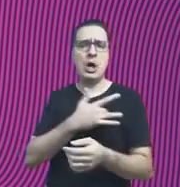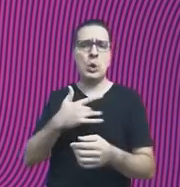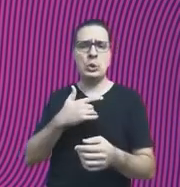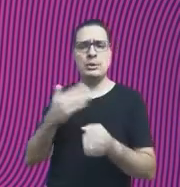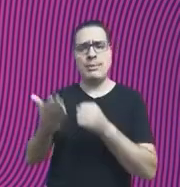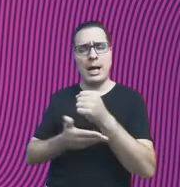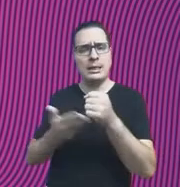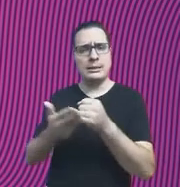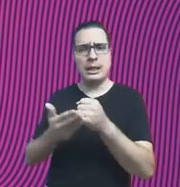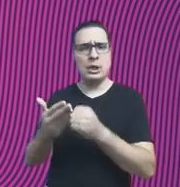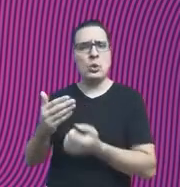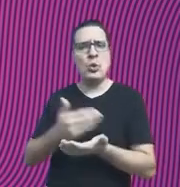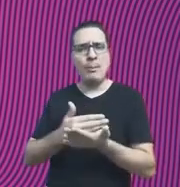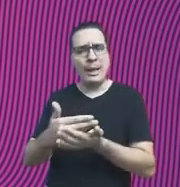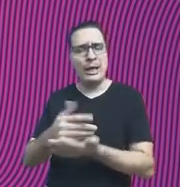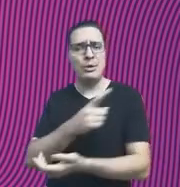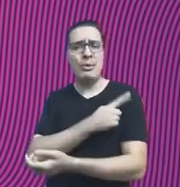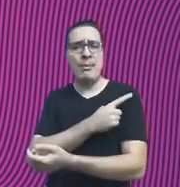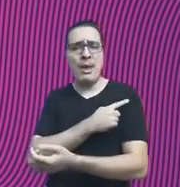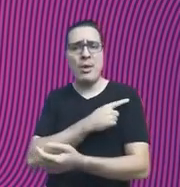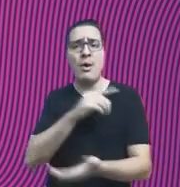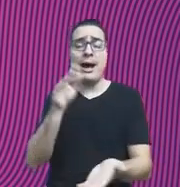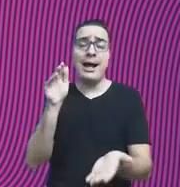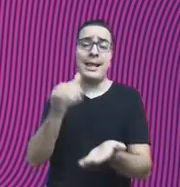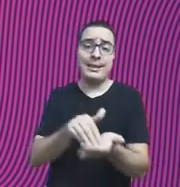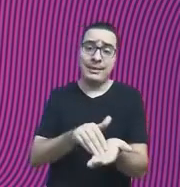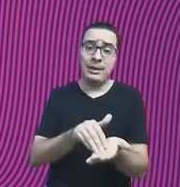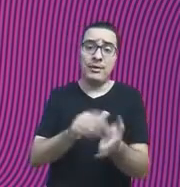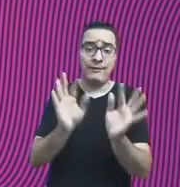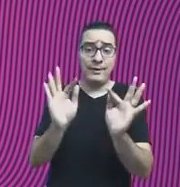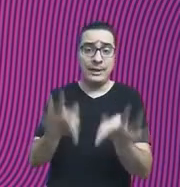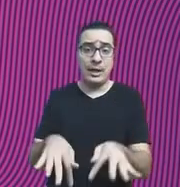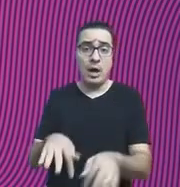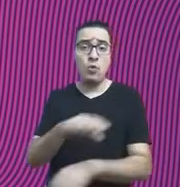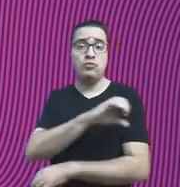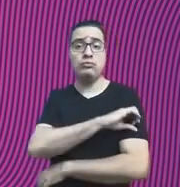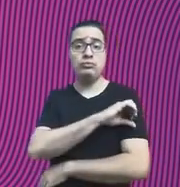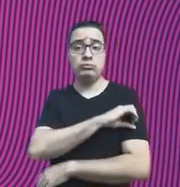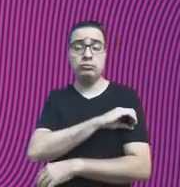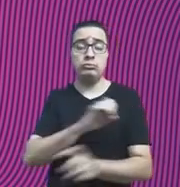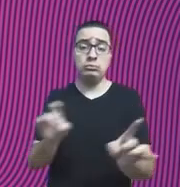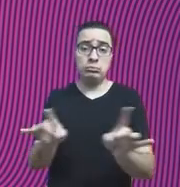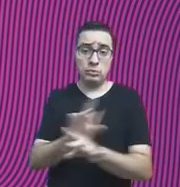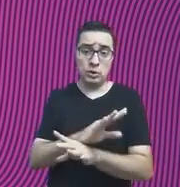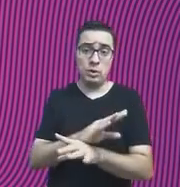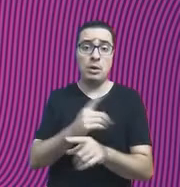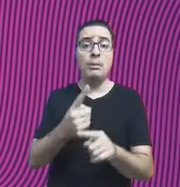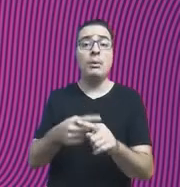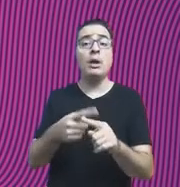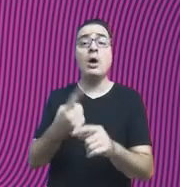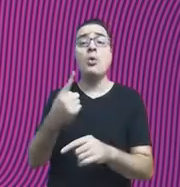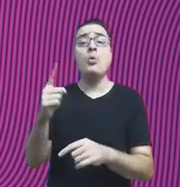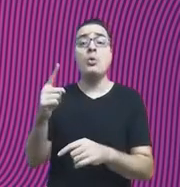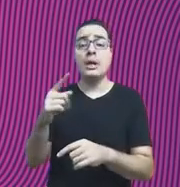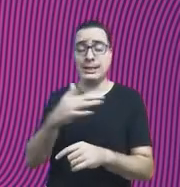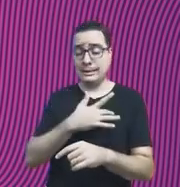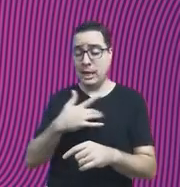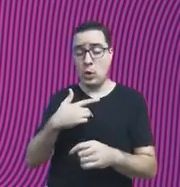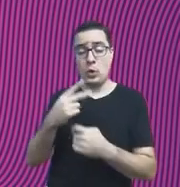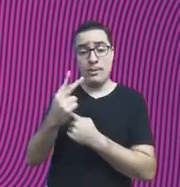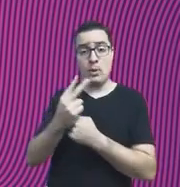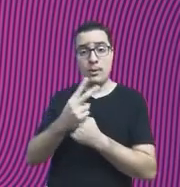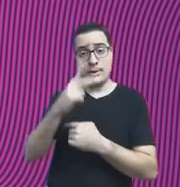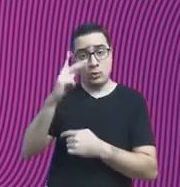estar incorporado na vida disso, porque health literacy é a única coisa que vai importar no médio